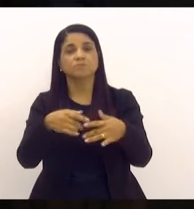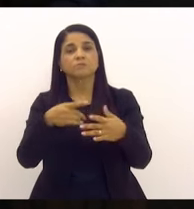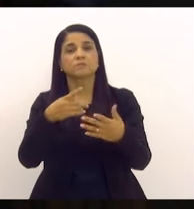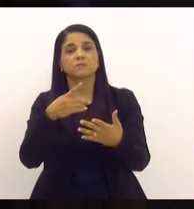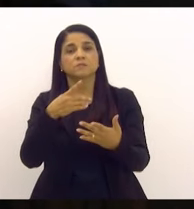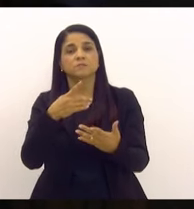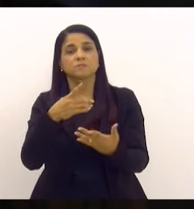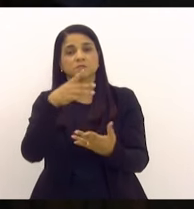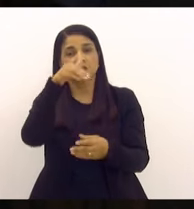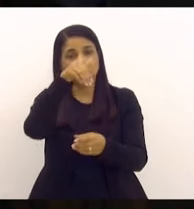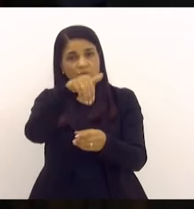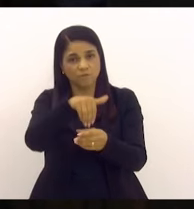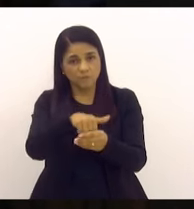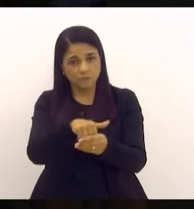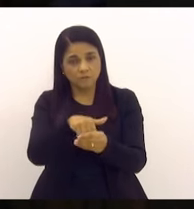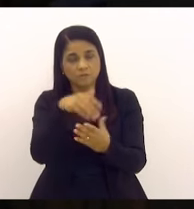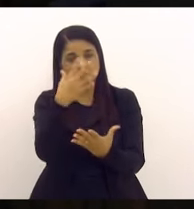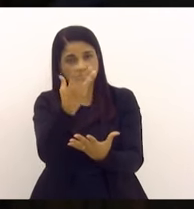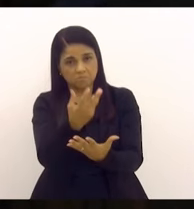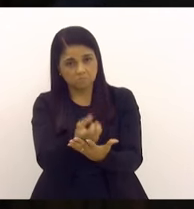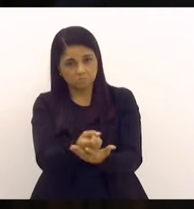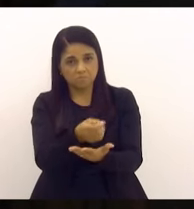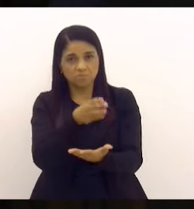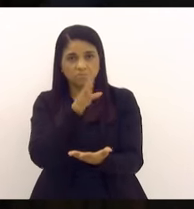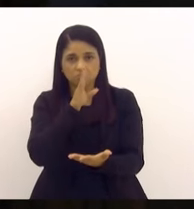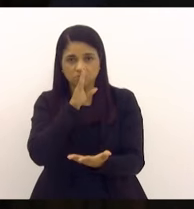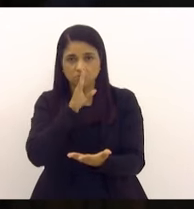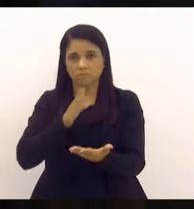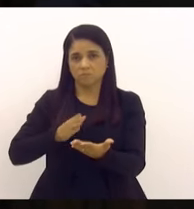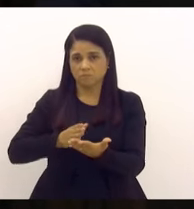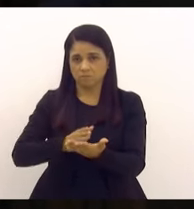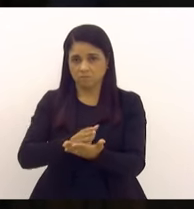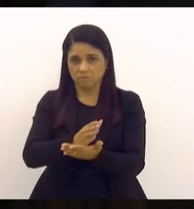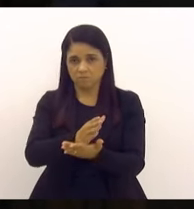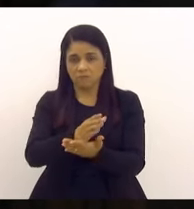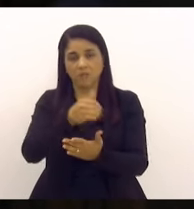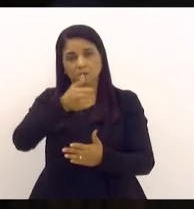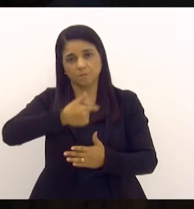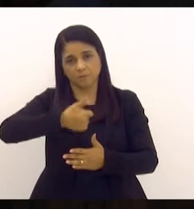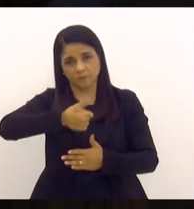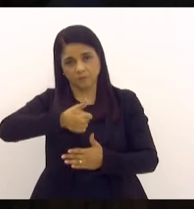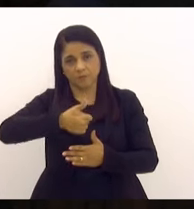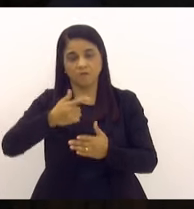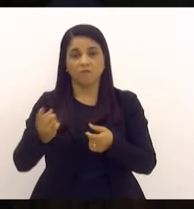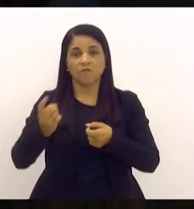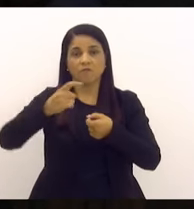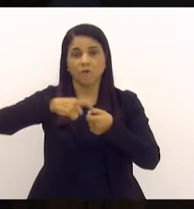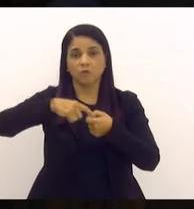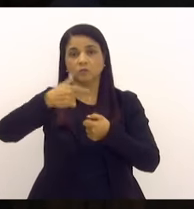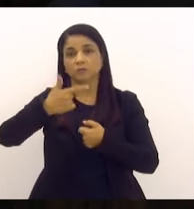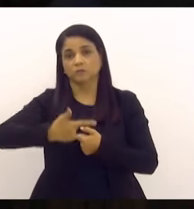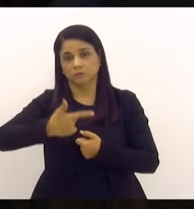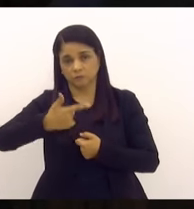discussão. Em votação, senhores que aprovam, permaneçam como estão. Aprovado em primeira e retorna em segunda.